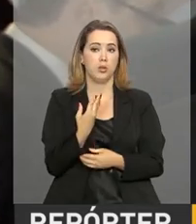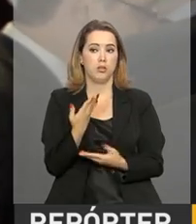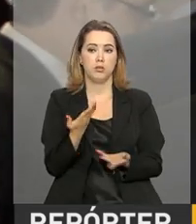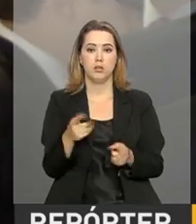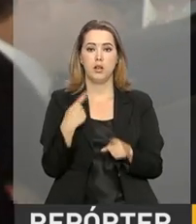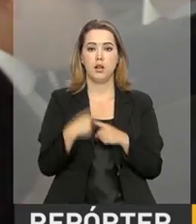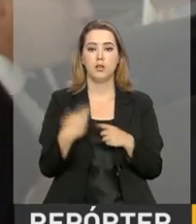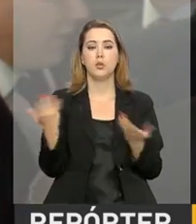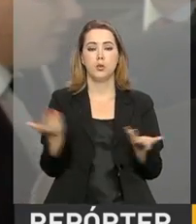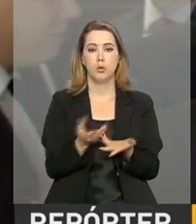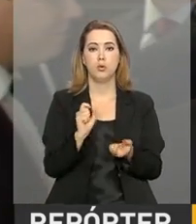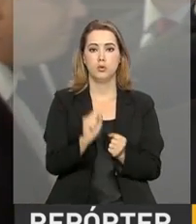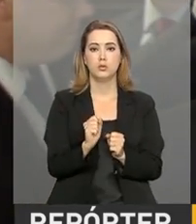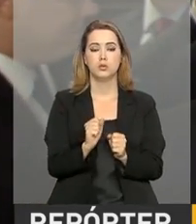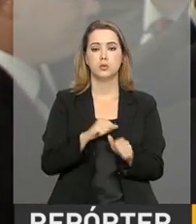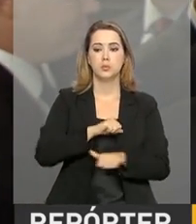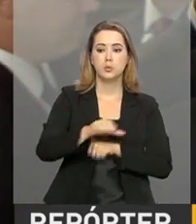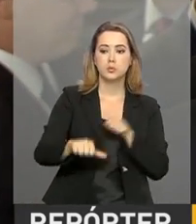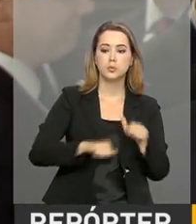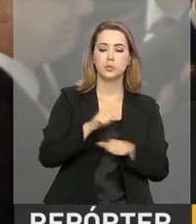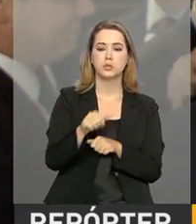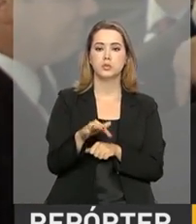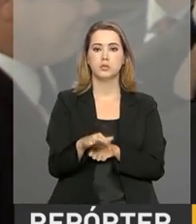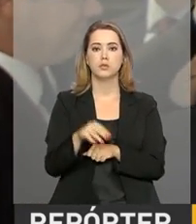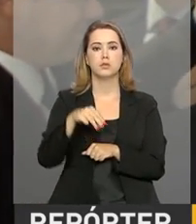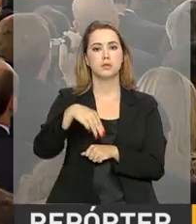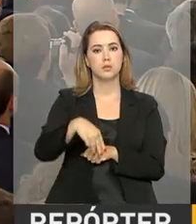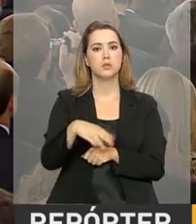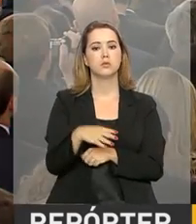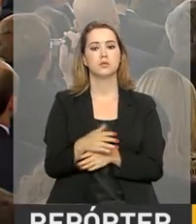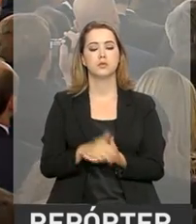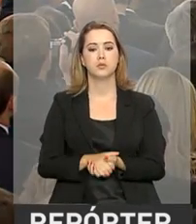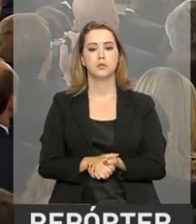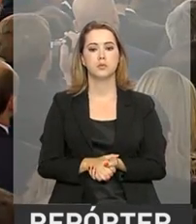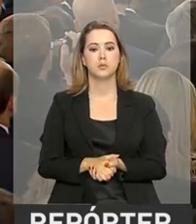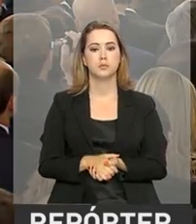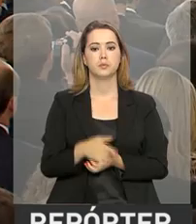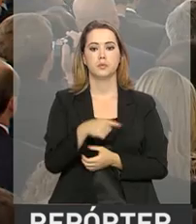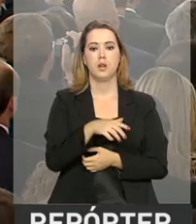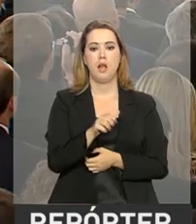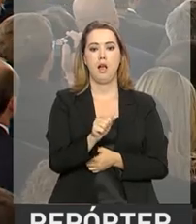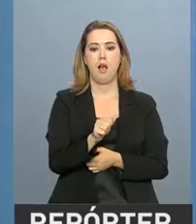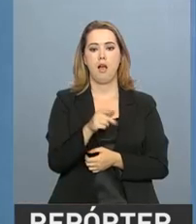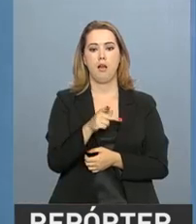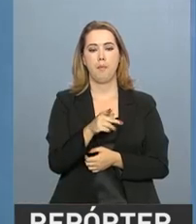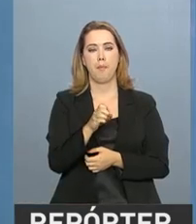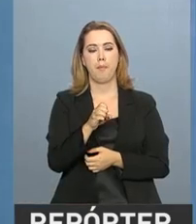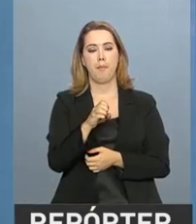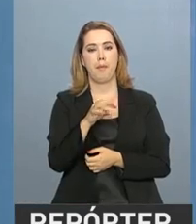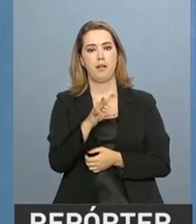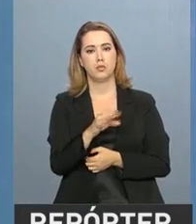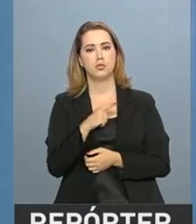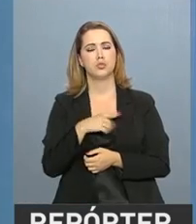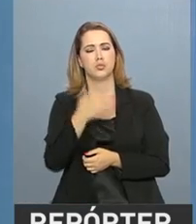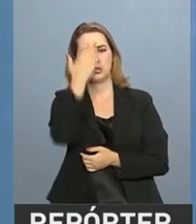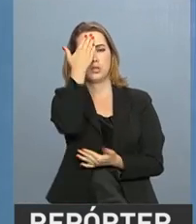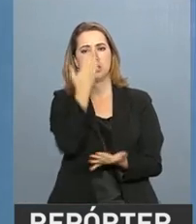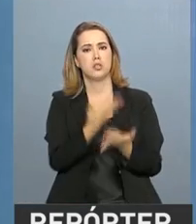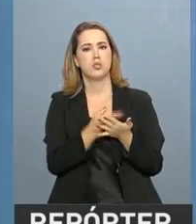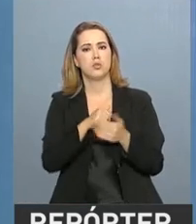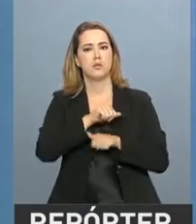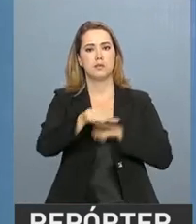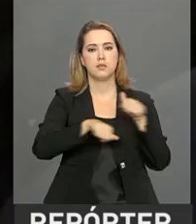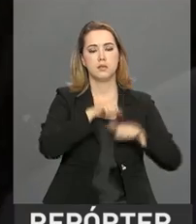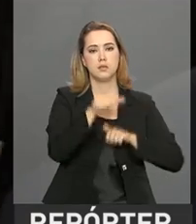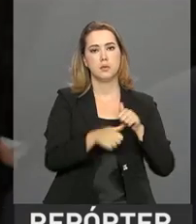oportunidade agora, quando eles forem migrando para o FM, do seu telefone. O presidente da ABERT acredita que a migração vai gerar mais